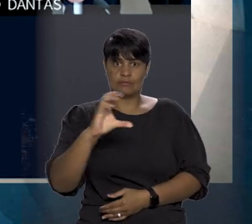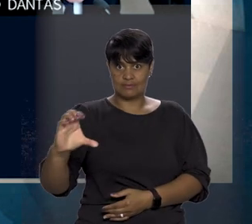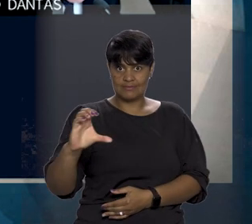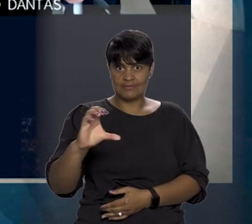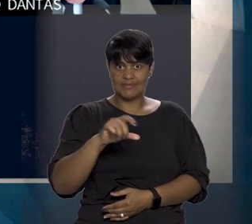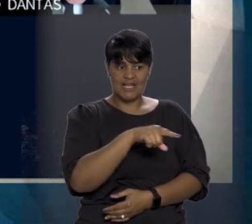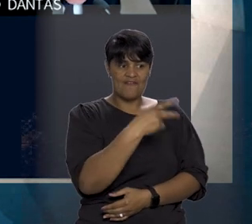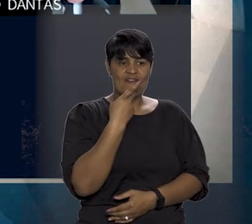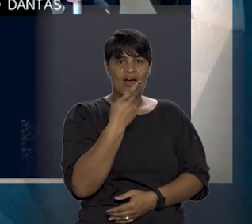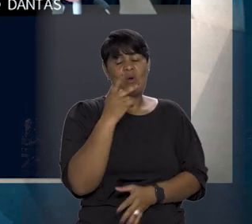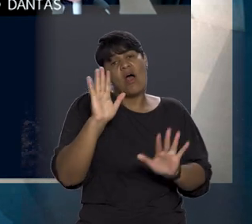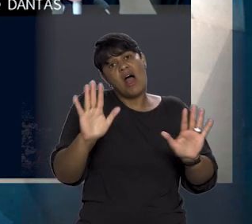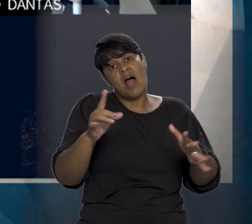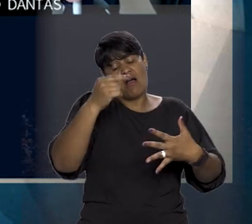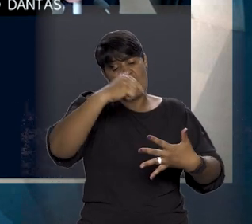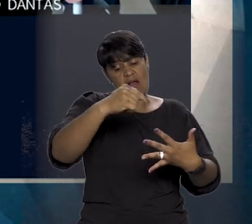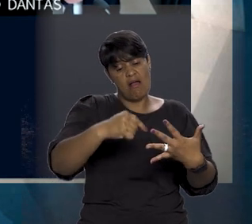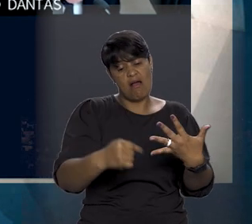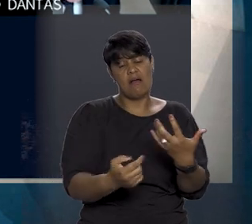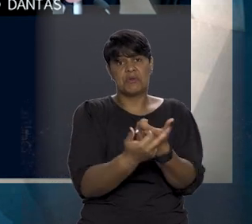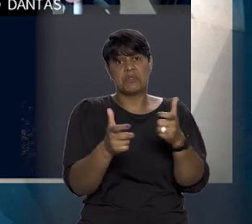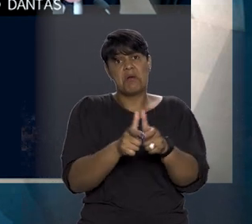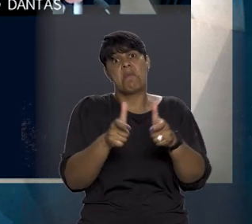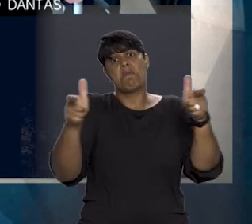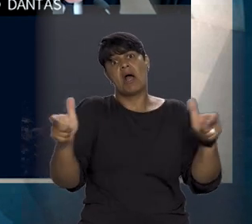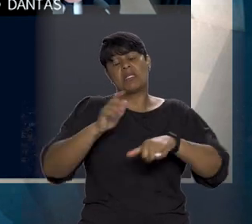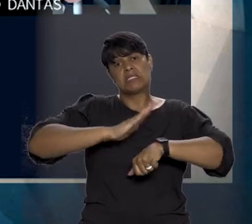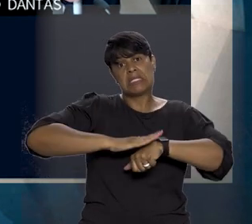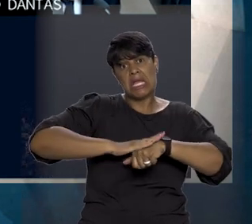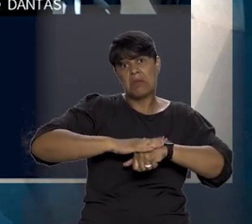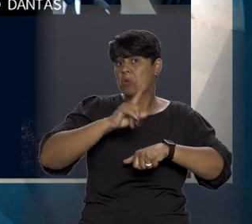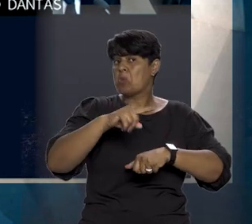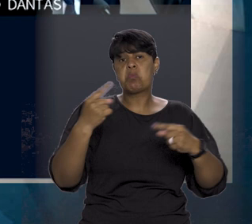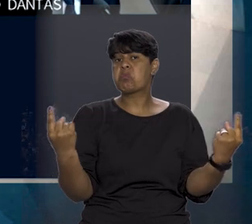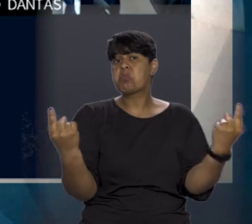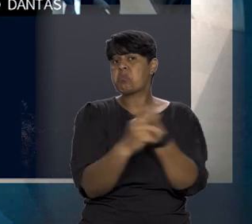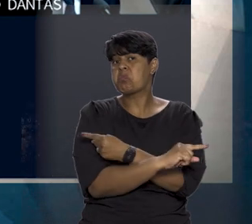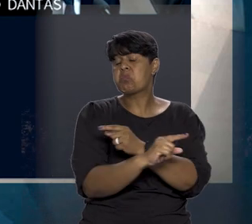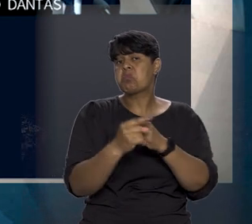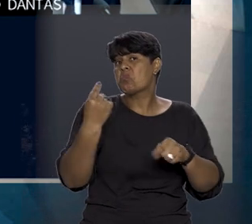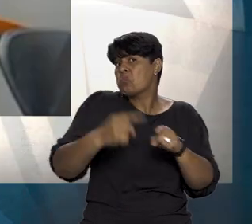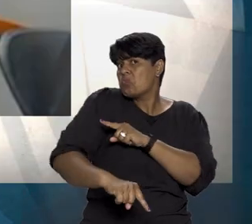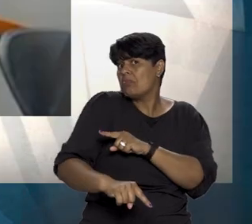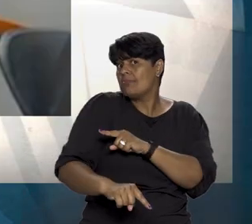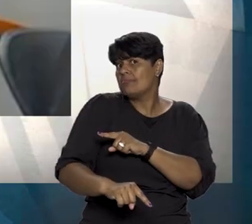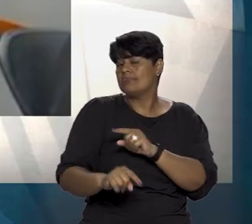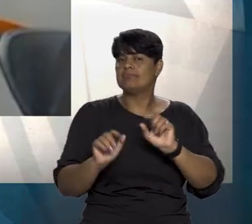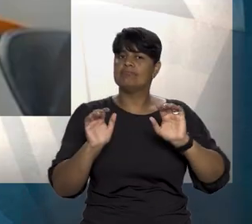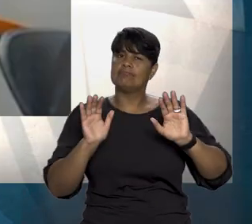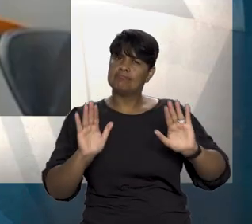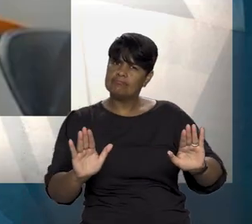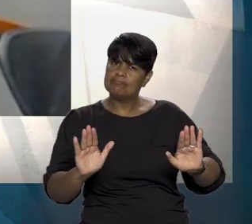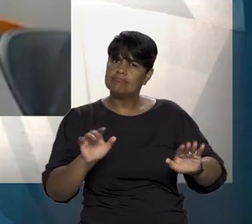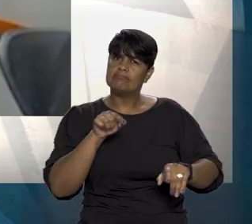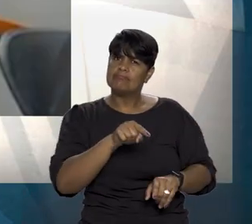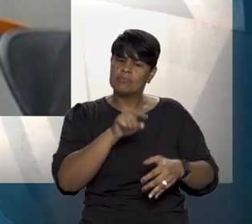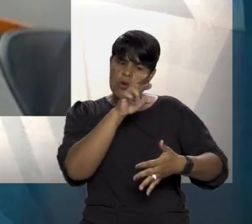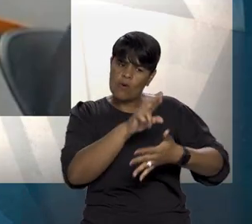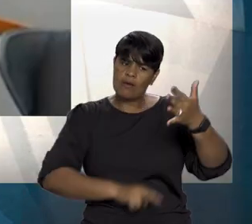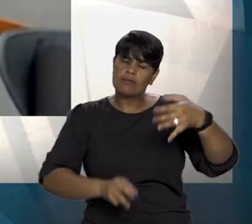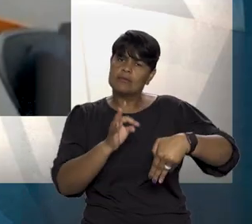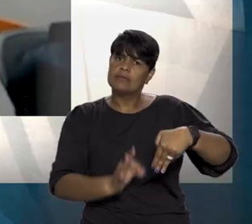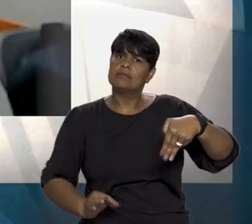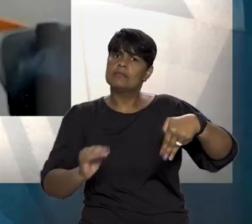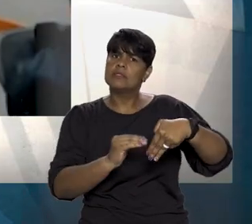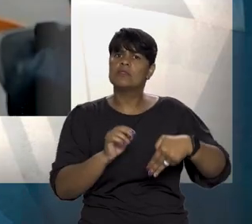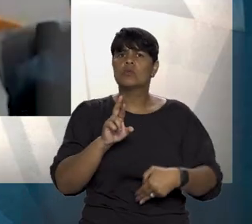uma defesa alegou que os elementos que justificaram o aumento da pena seriam inerentes ao tipo penal ao manter a condenação relator